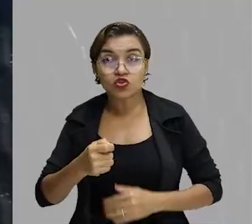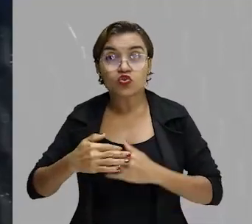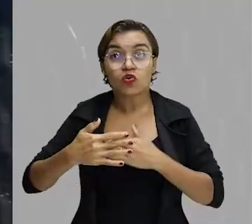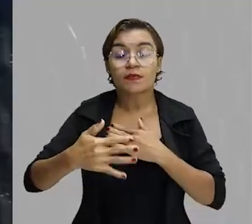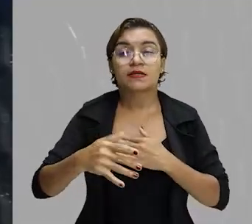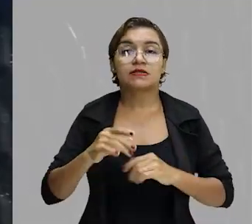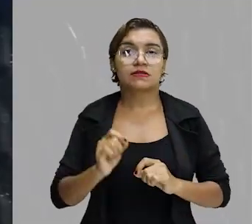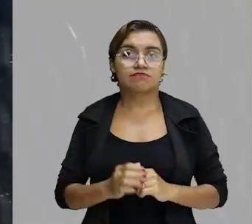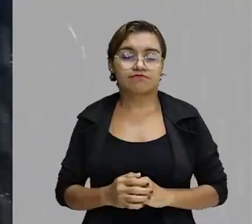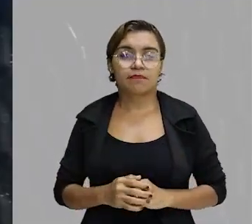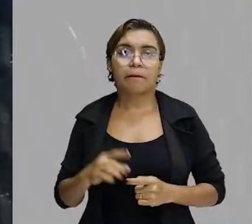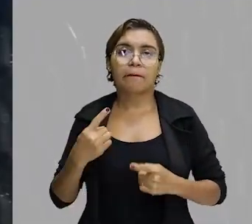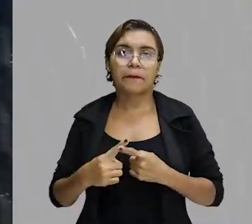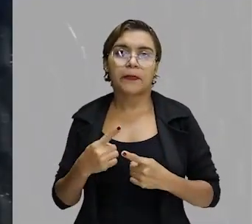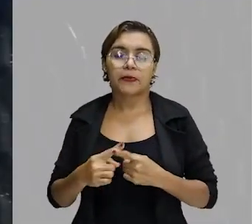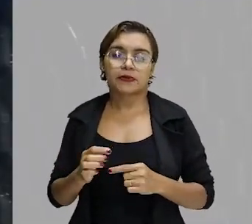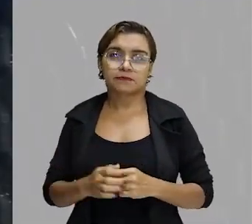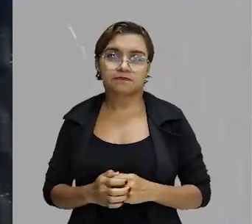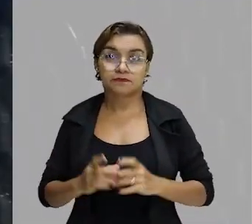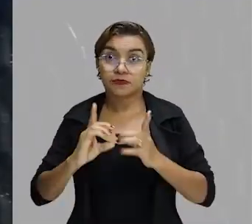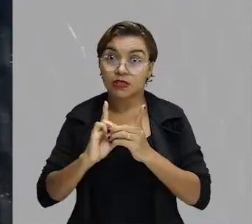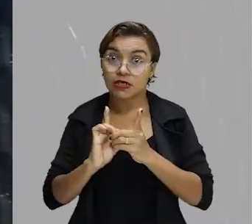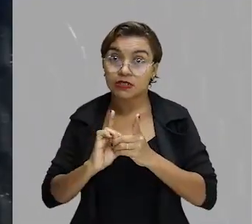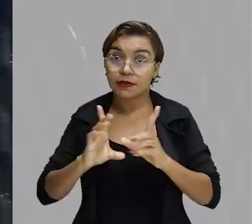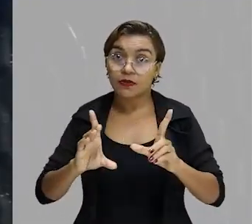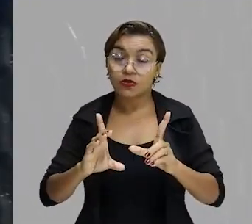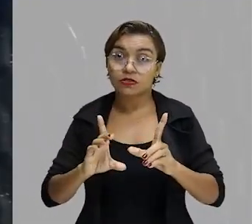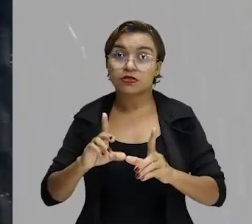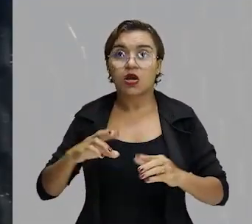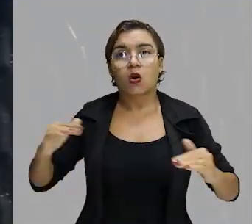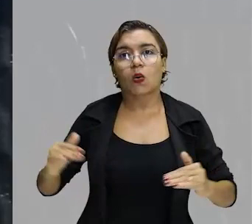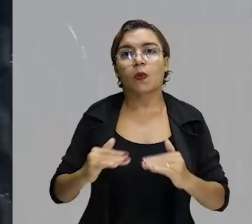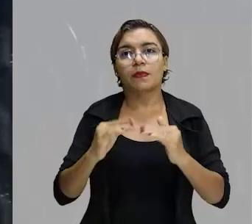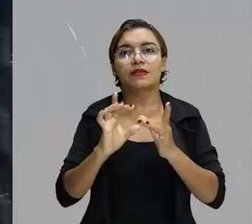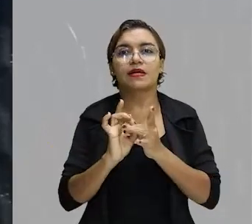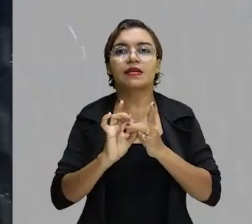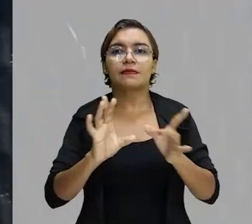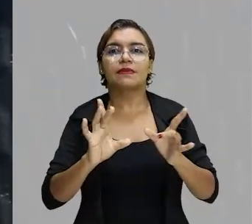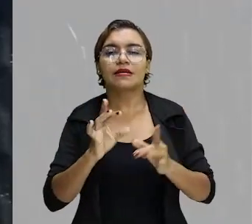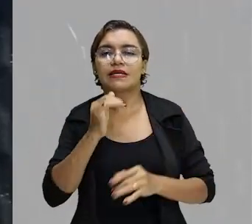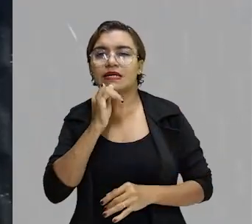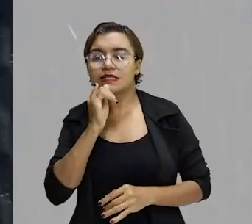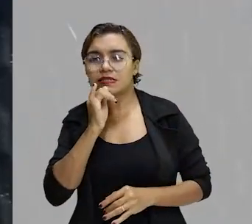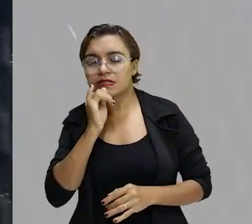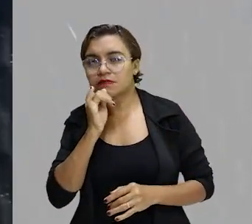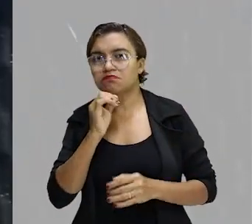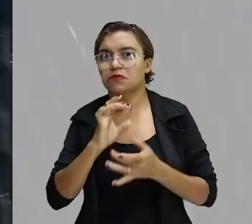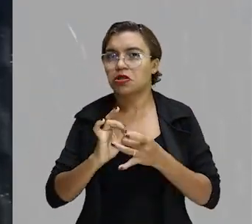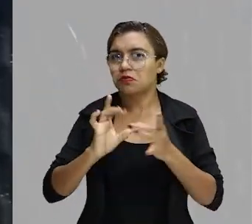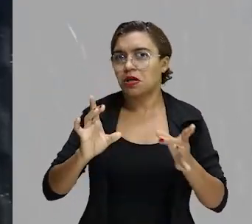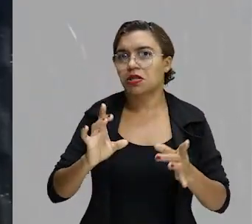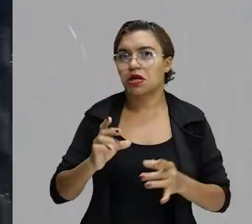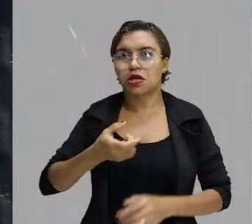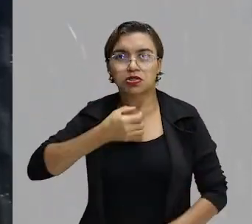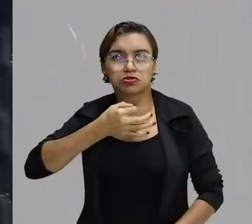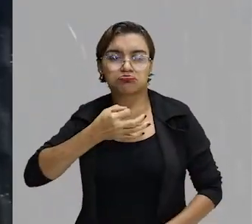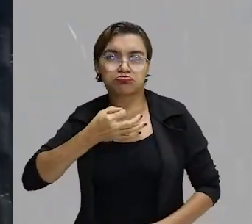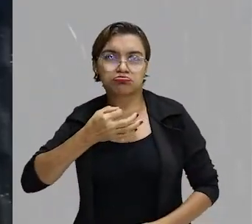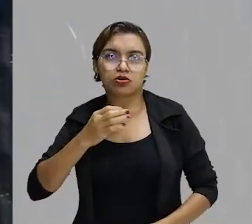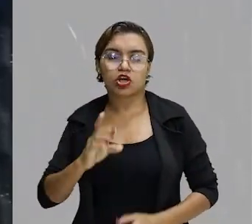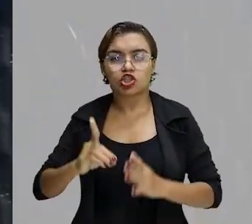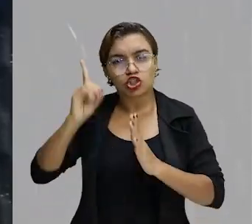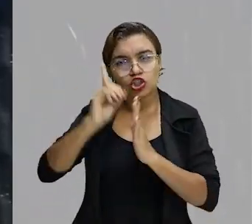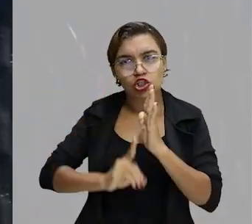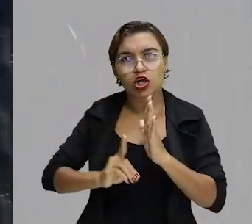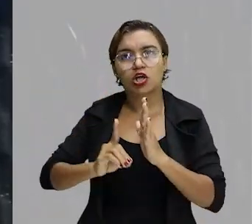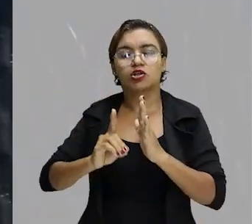políticos no Ocidente. A democracia combina com a liberdade de expressão, combina com o direito de se manifestar,